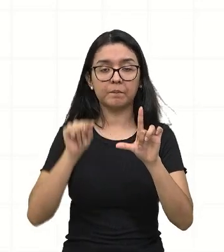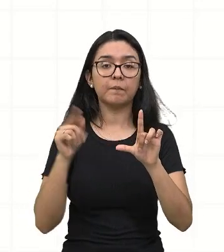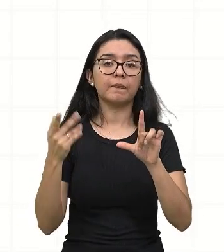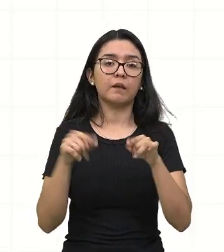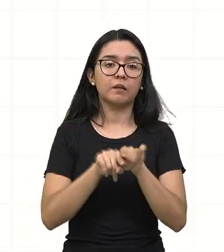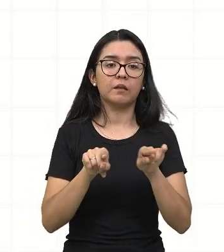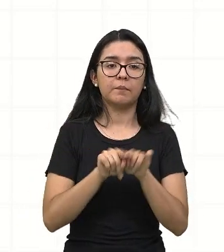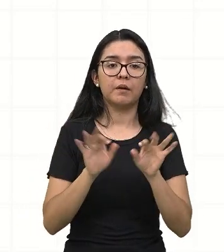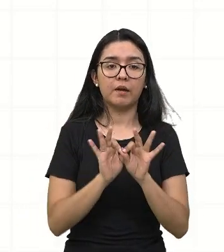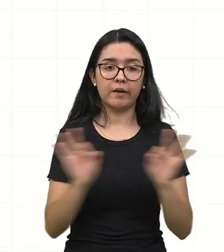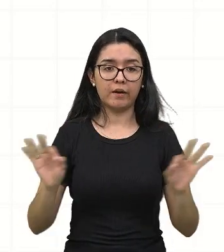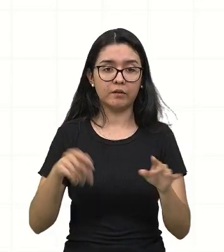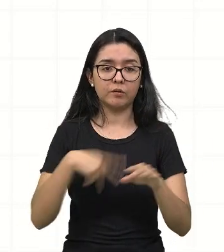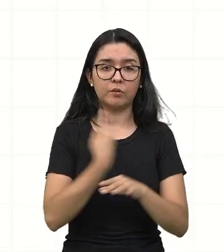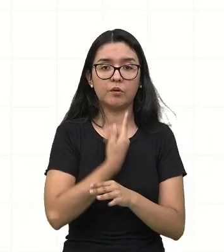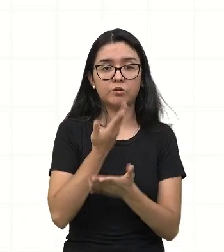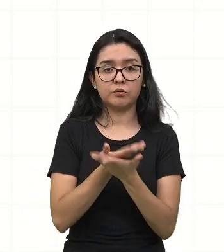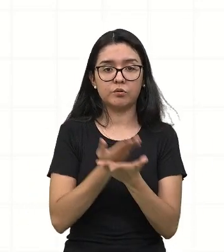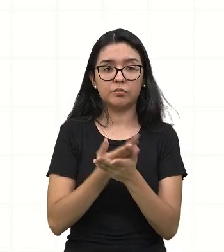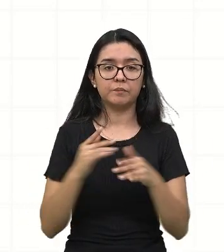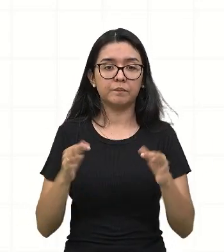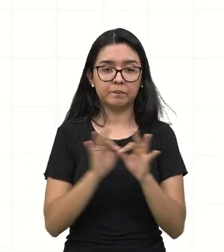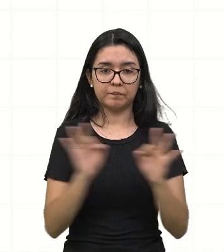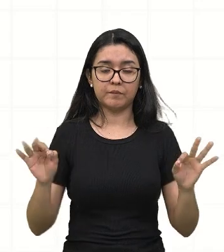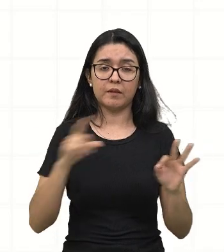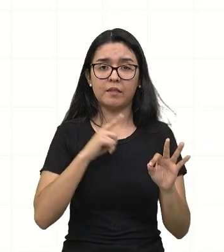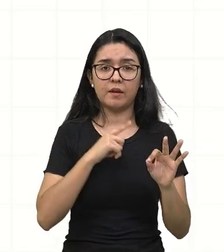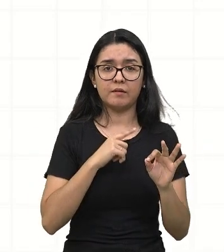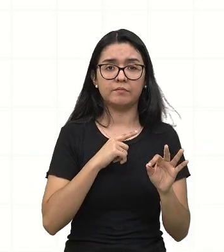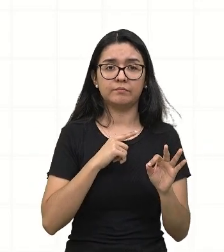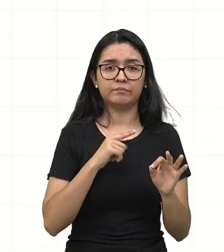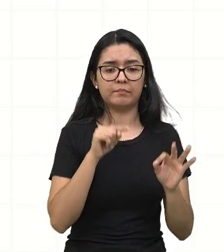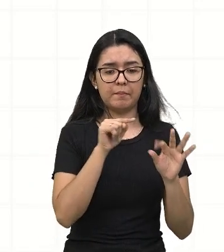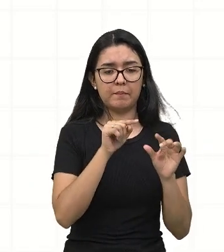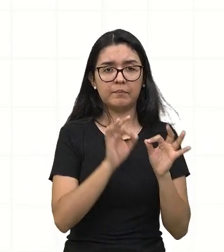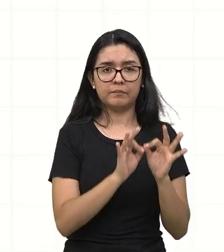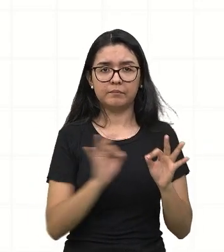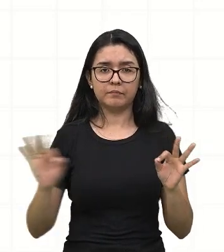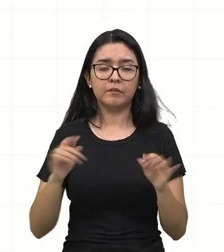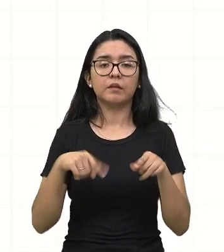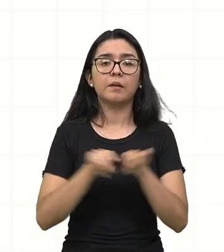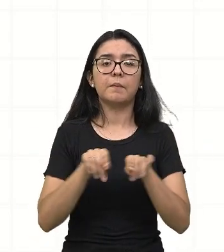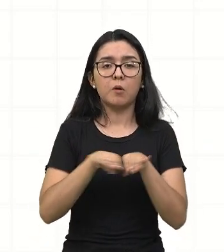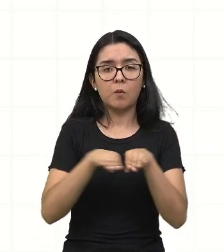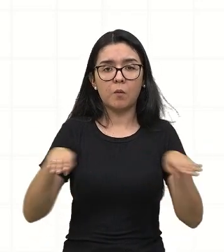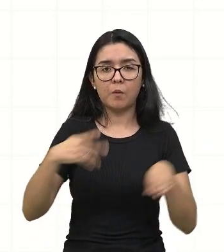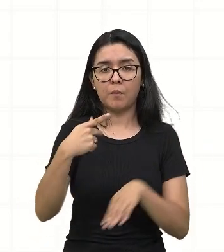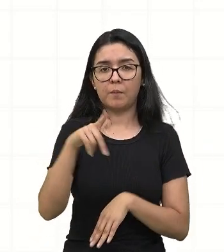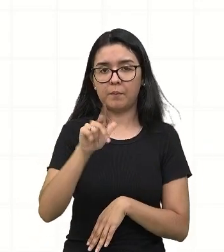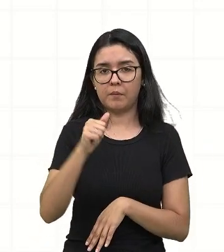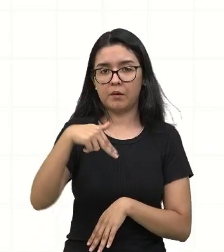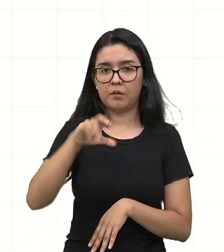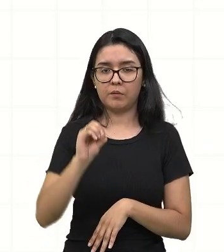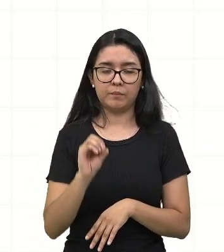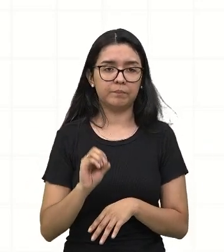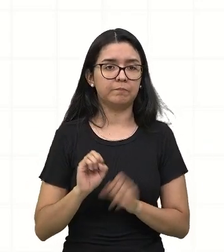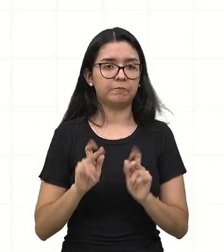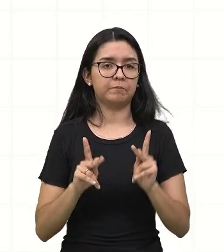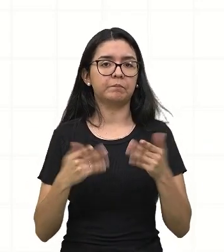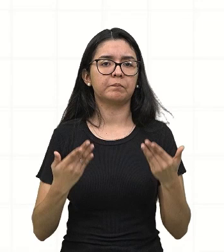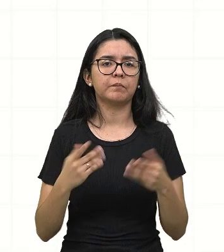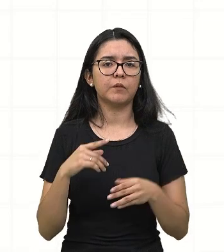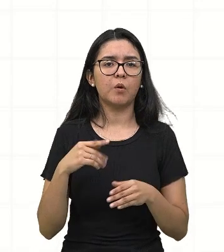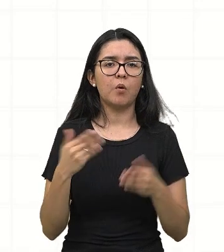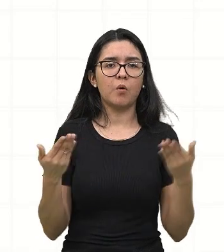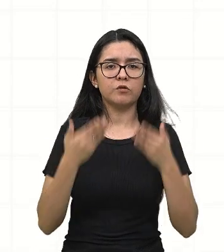sobre retas, que uma reta é formada por infinitos pontos, e também aprendeu sobre o plano. E aí, vamos aqui dar foco